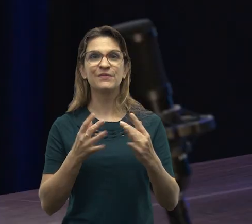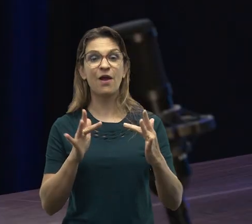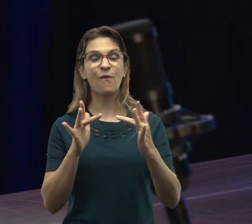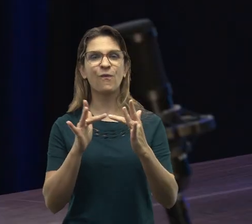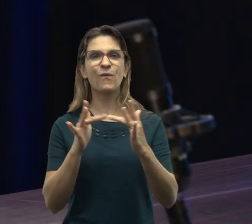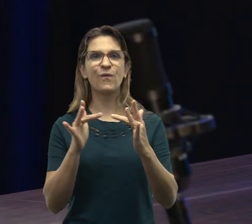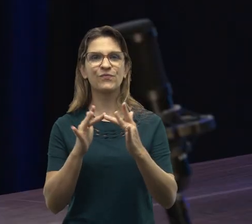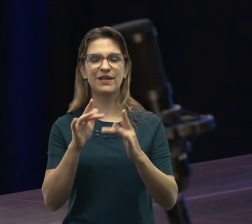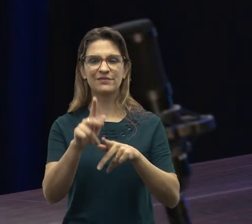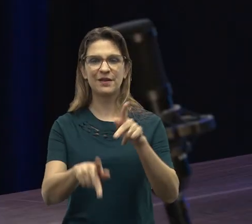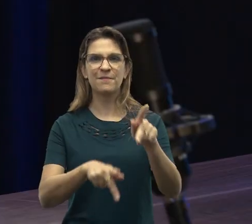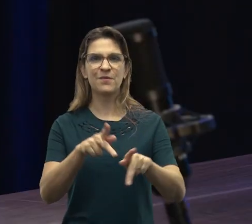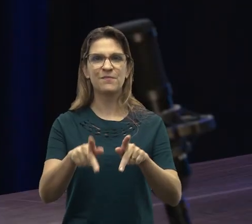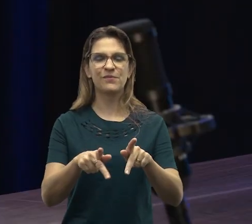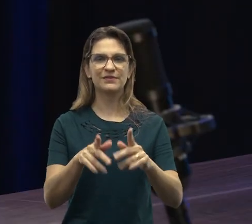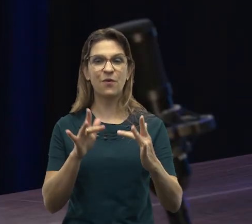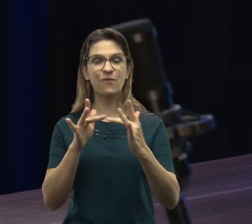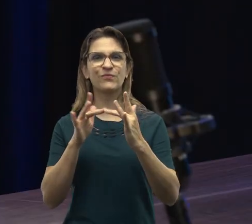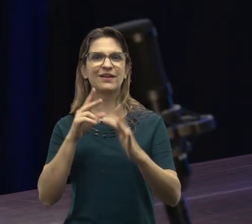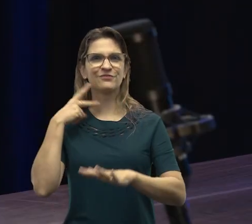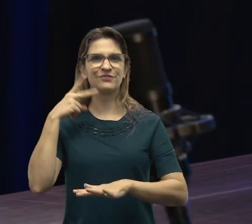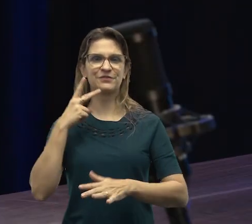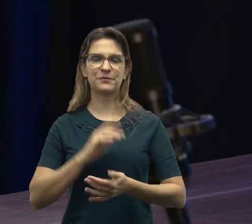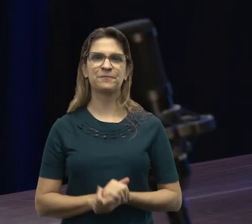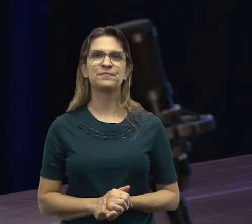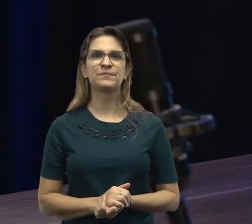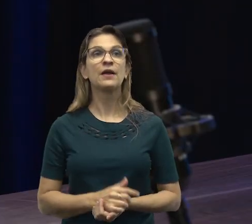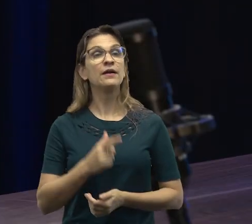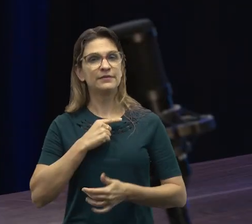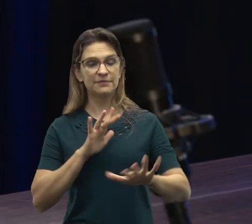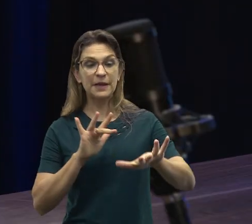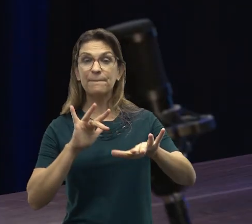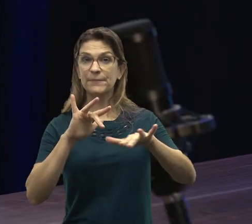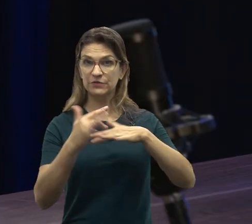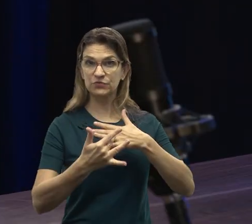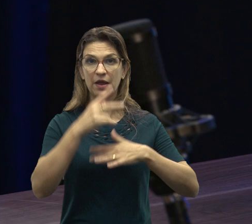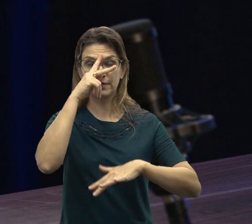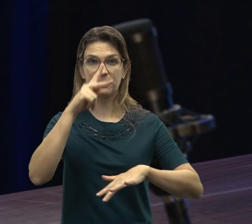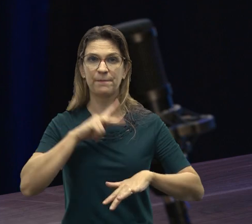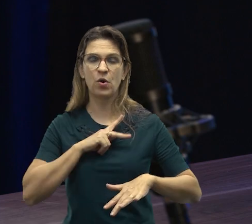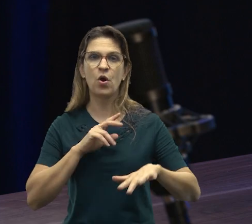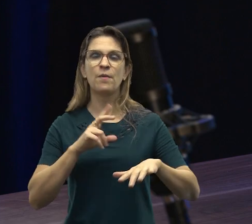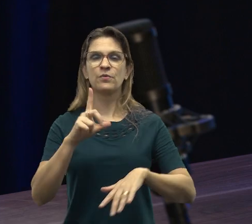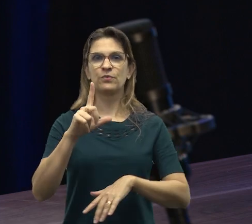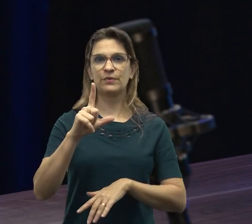mandato? Bom, a gente tem os canais nas nossas redes sociais, o nosso Instagram é o